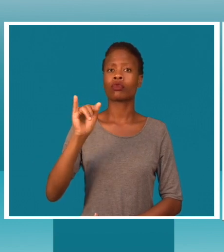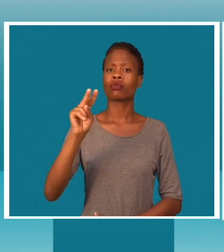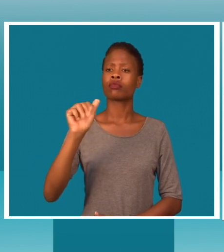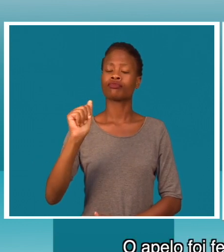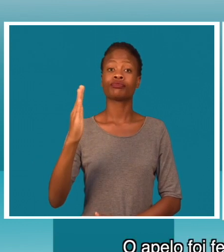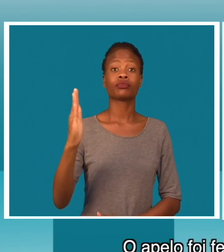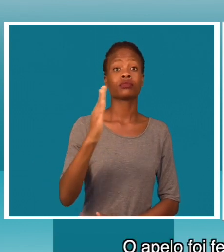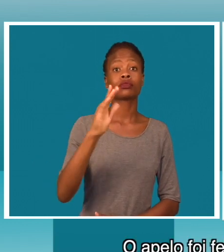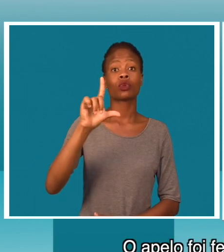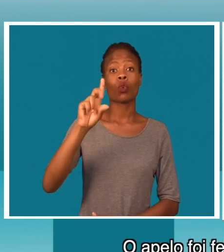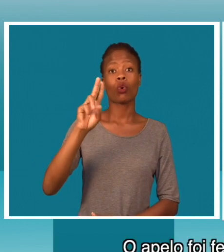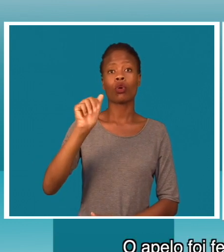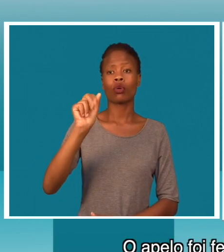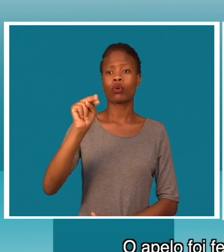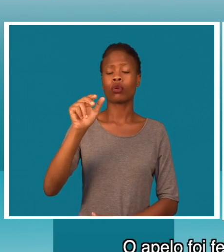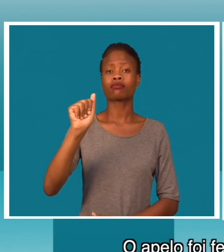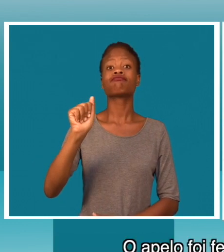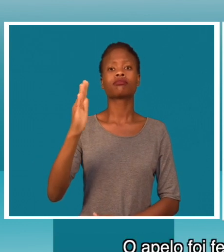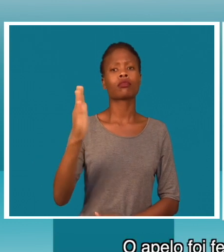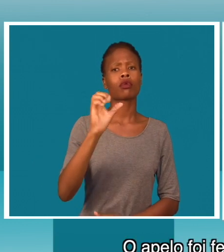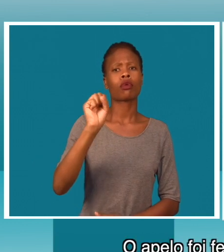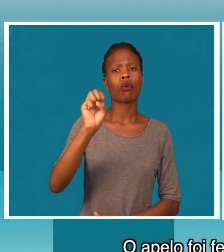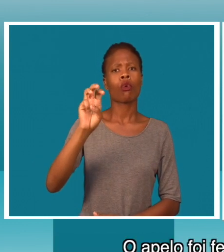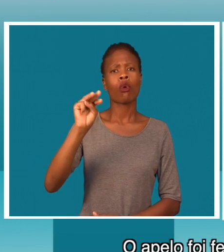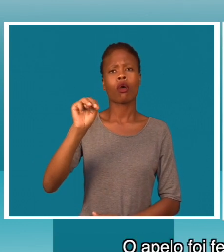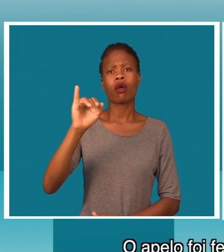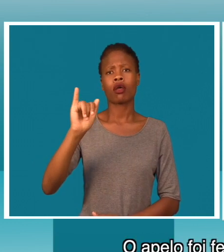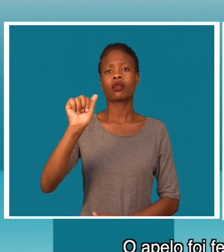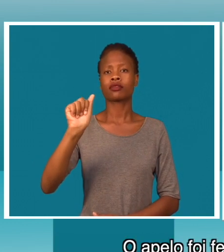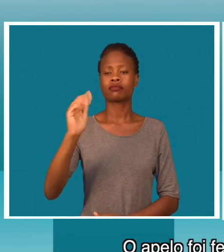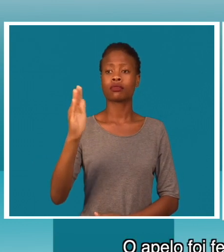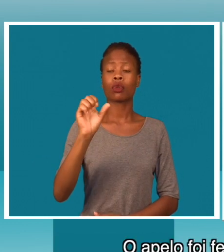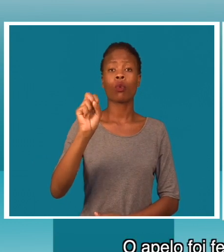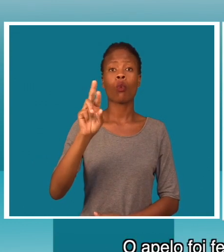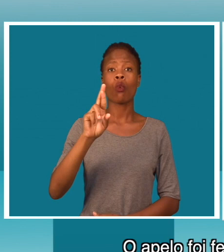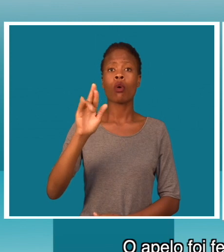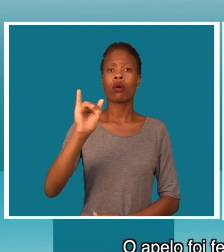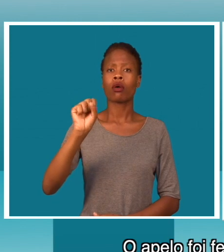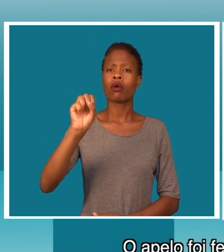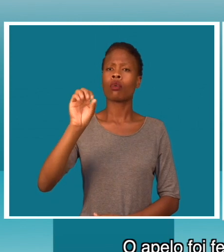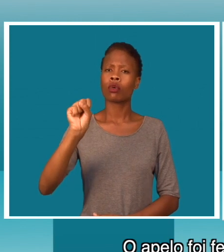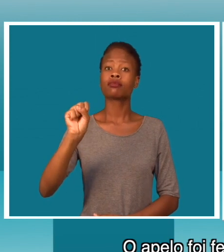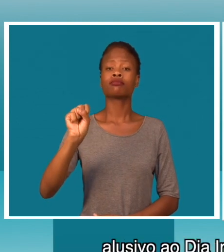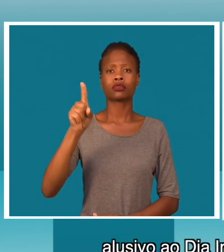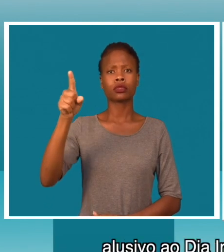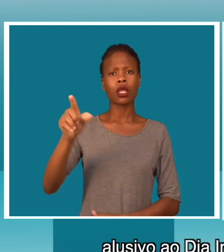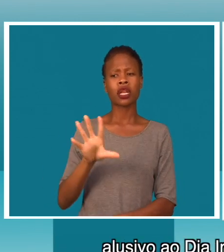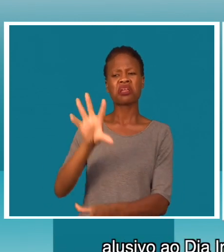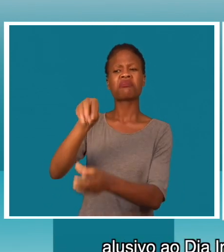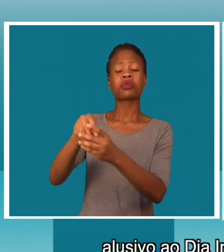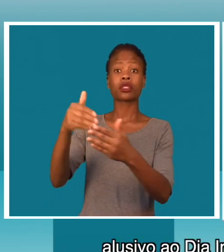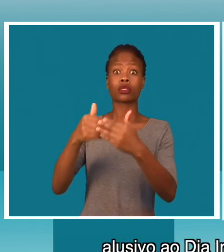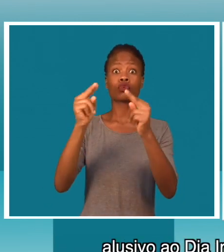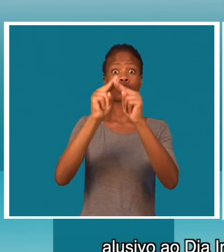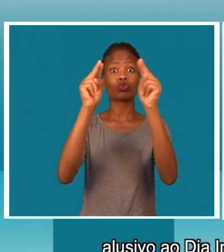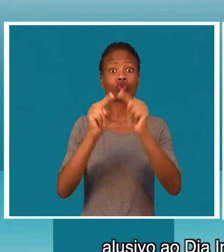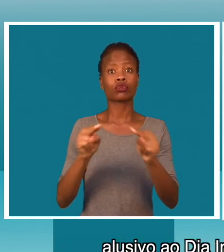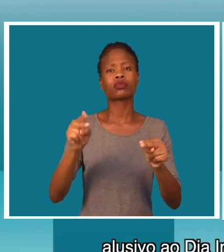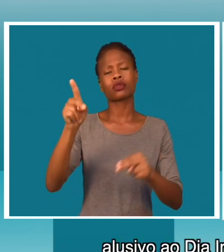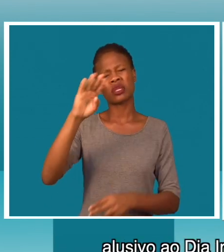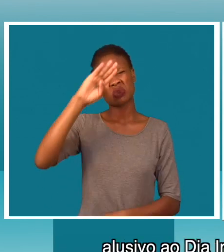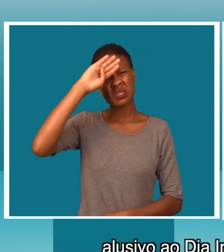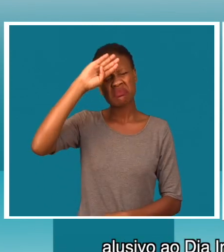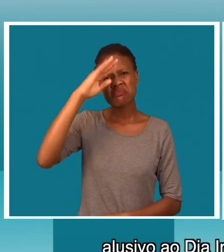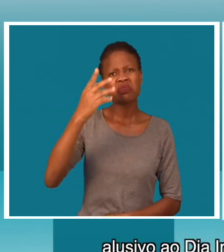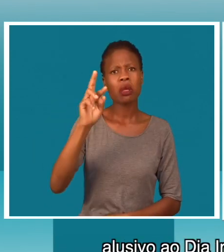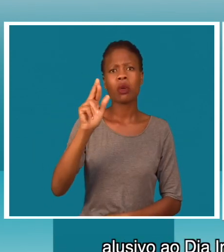O apelo foi feito durante o debate organizado pela cooperativa Luana Semeia Sorrisos, alusivo ao Dia